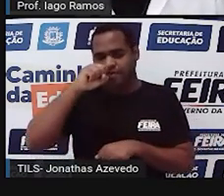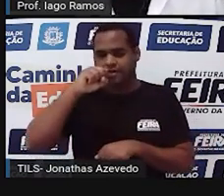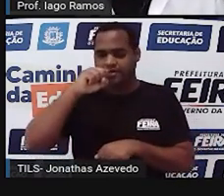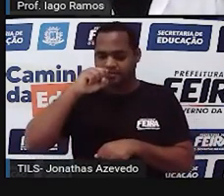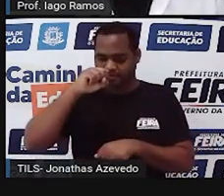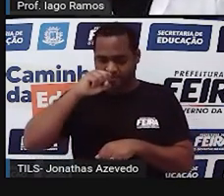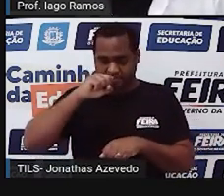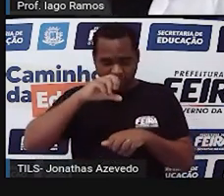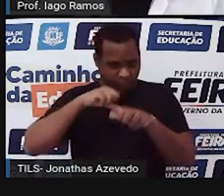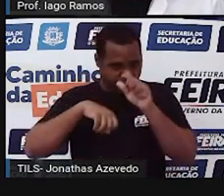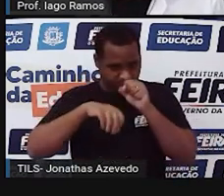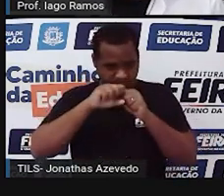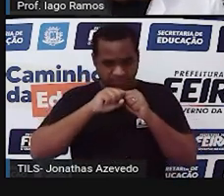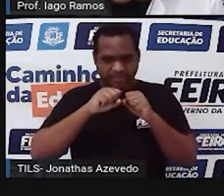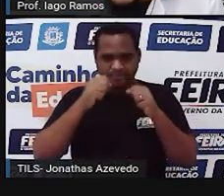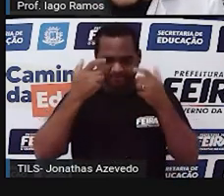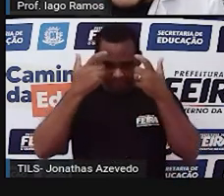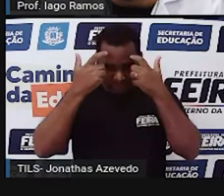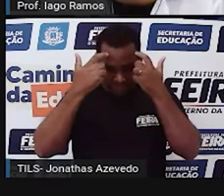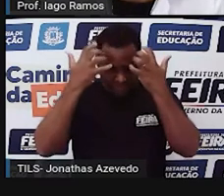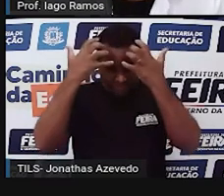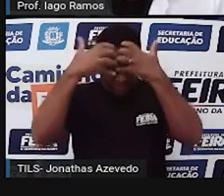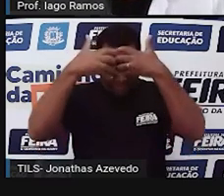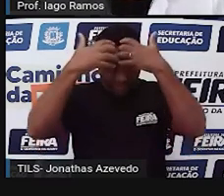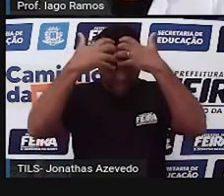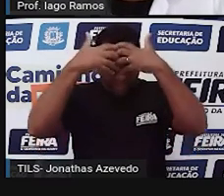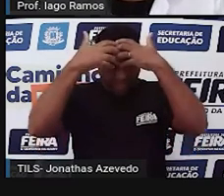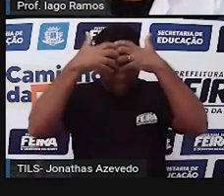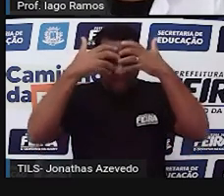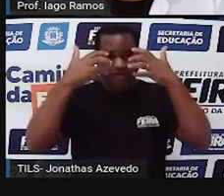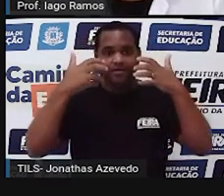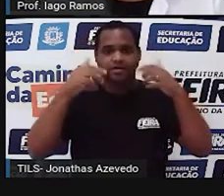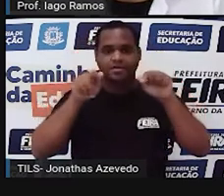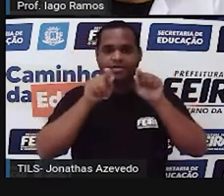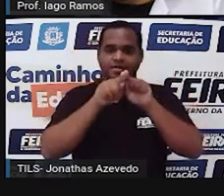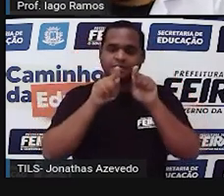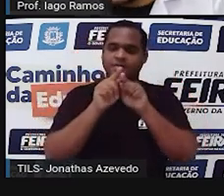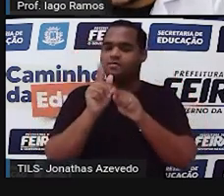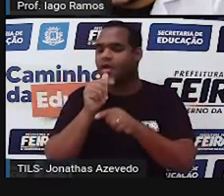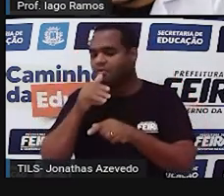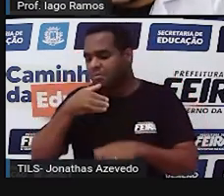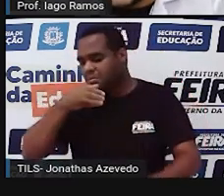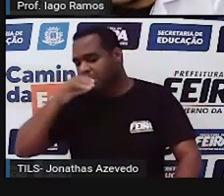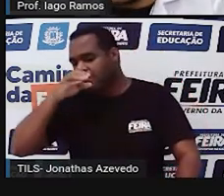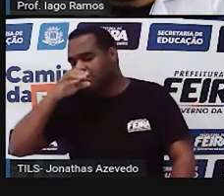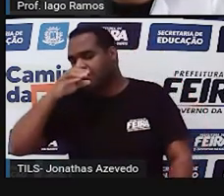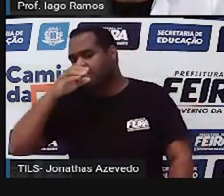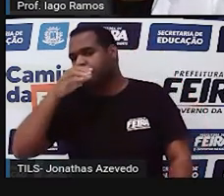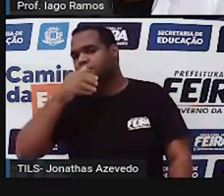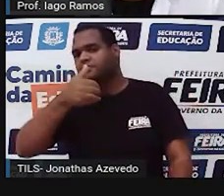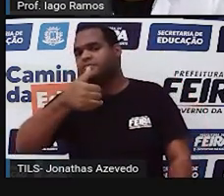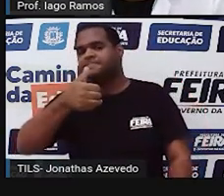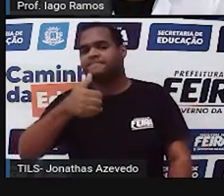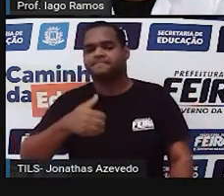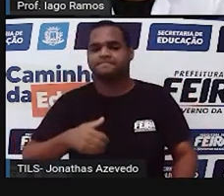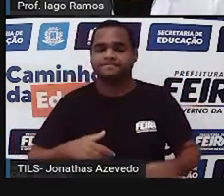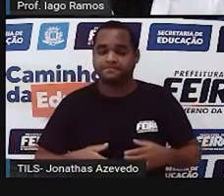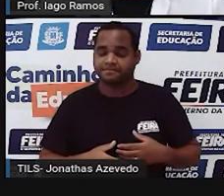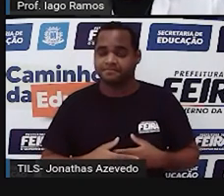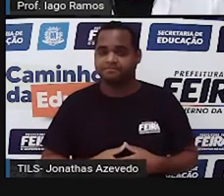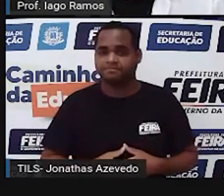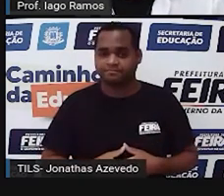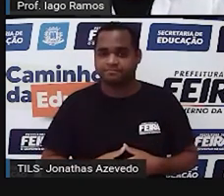para você organizar suas ideias quem sabe beber um pouquinho de água certo para